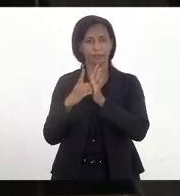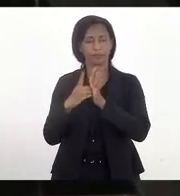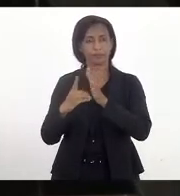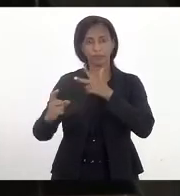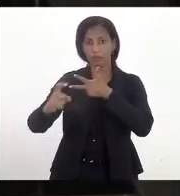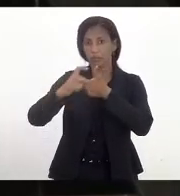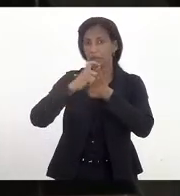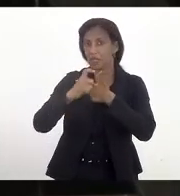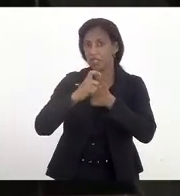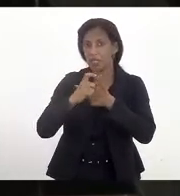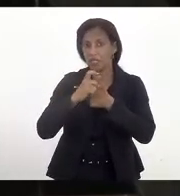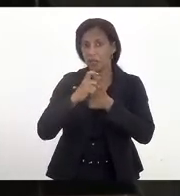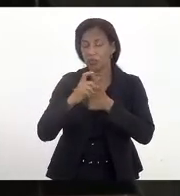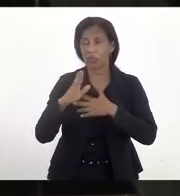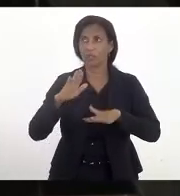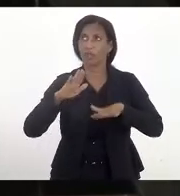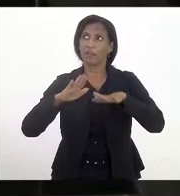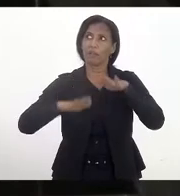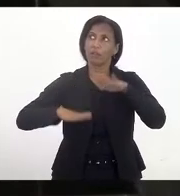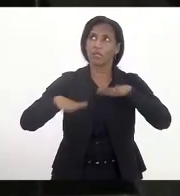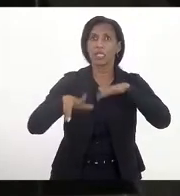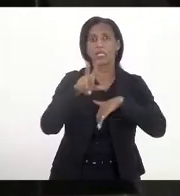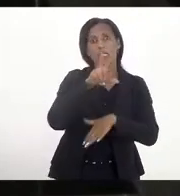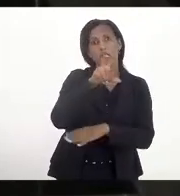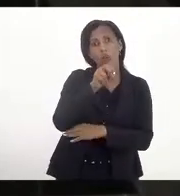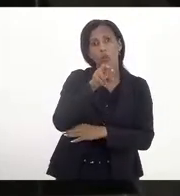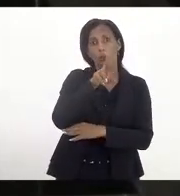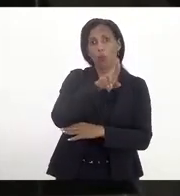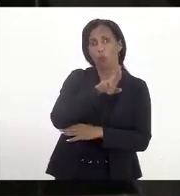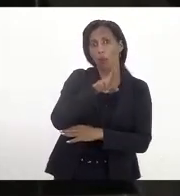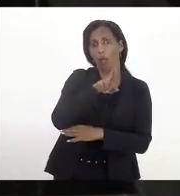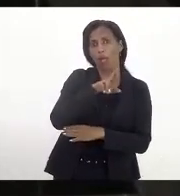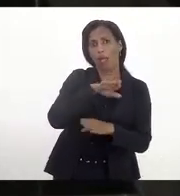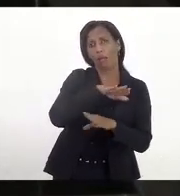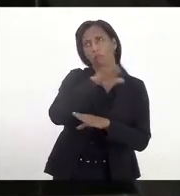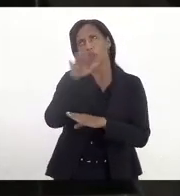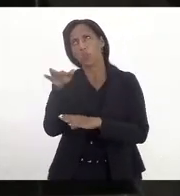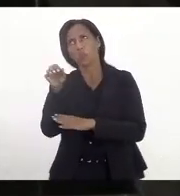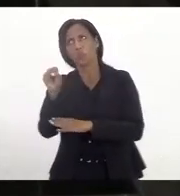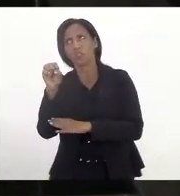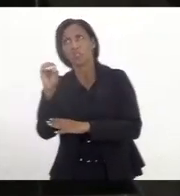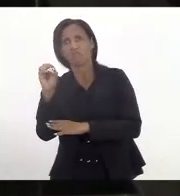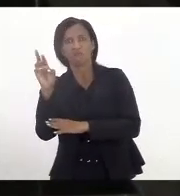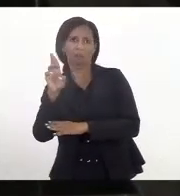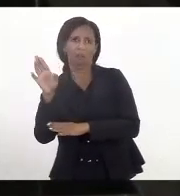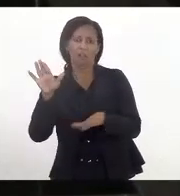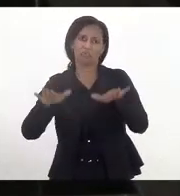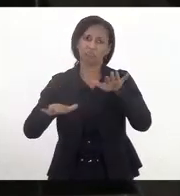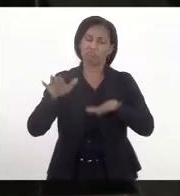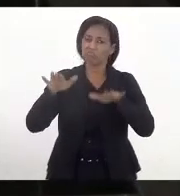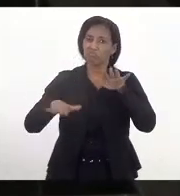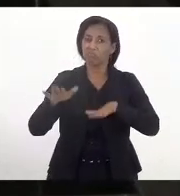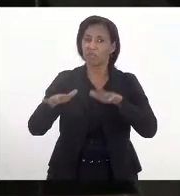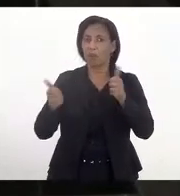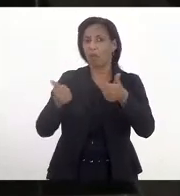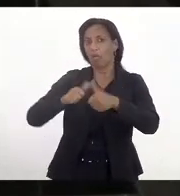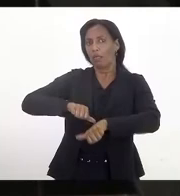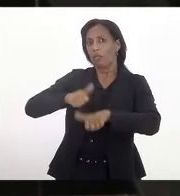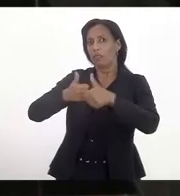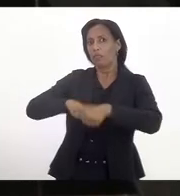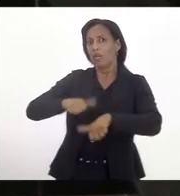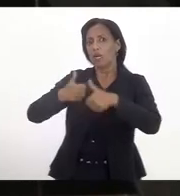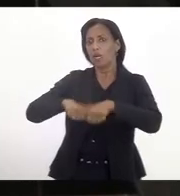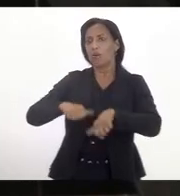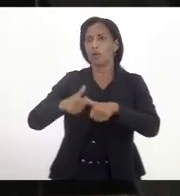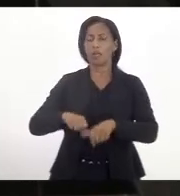será Entre 50 e 80 reais e dependendo da análise de